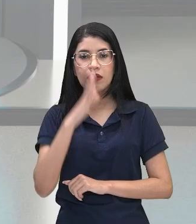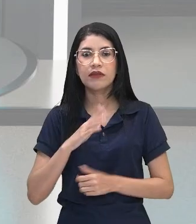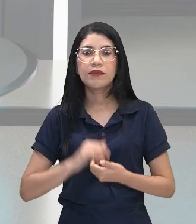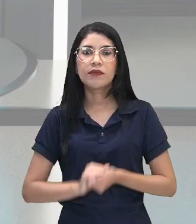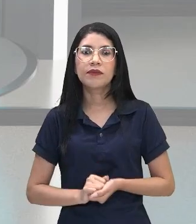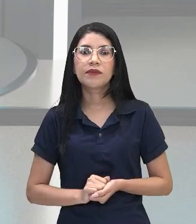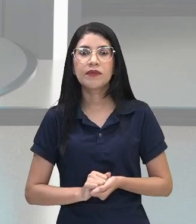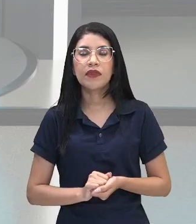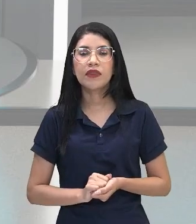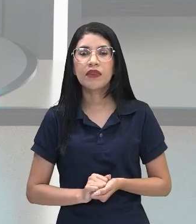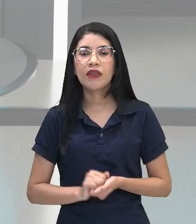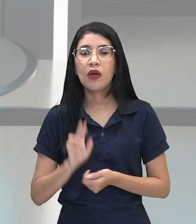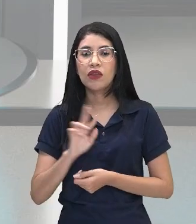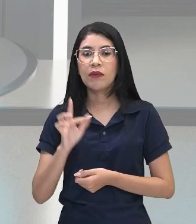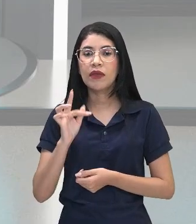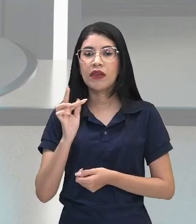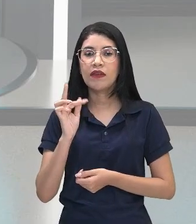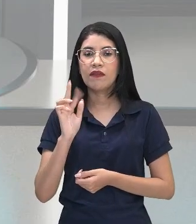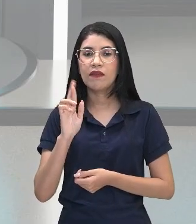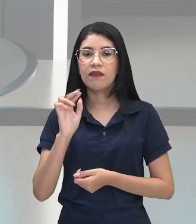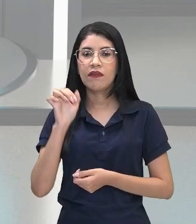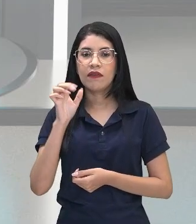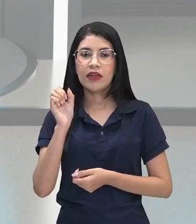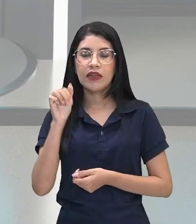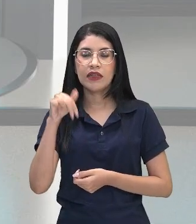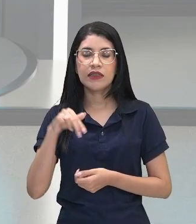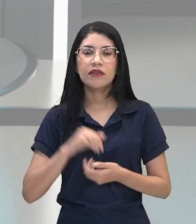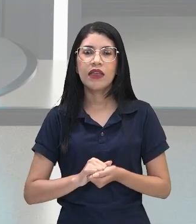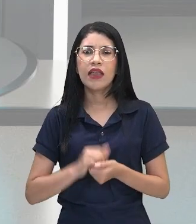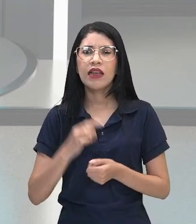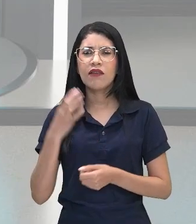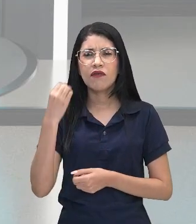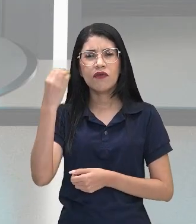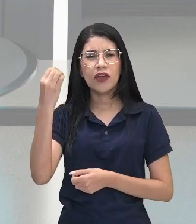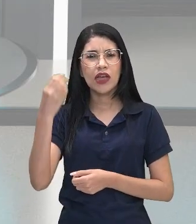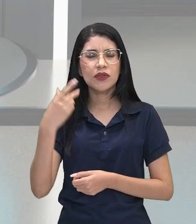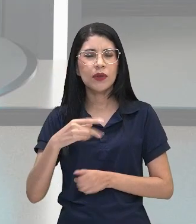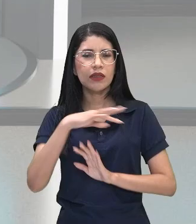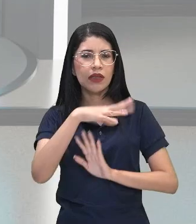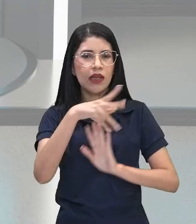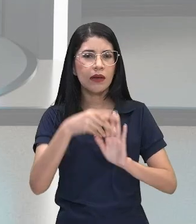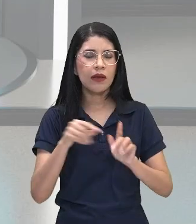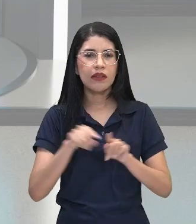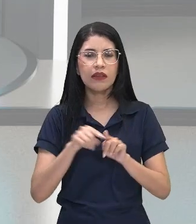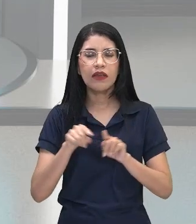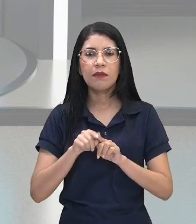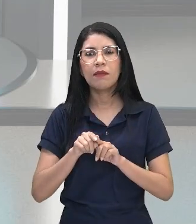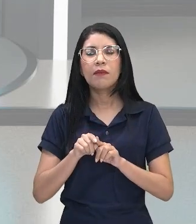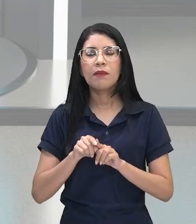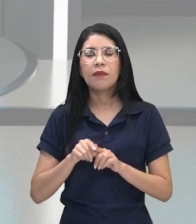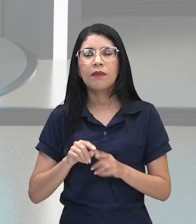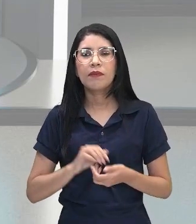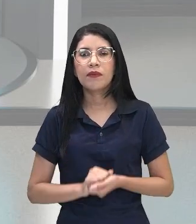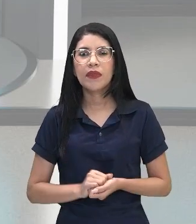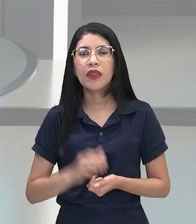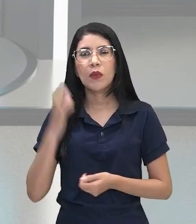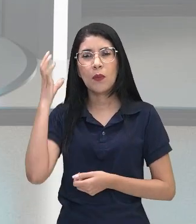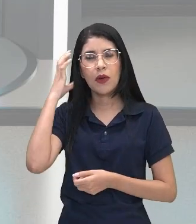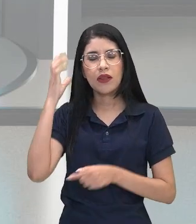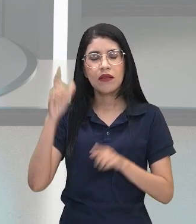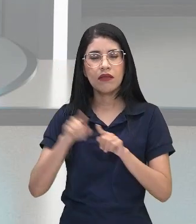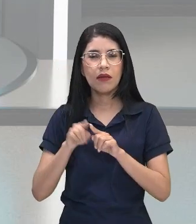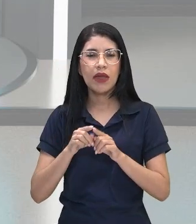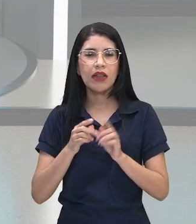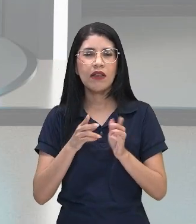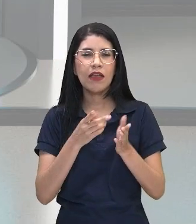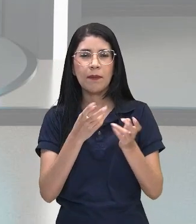ele realizou diversas viagens à Amazônia e ao Pantanal Mato Grossense, fotografando e documentando